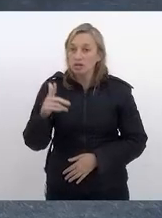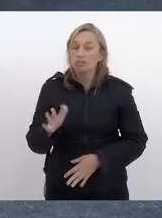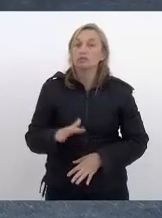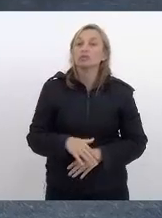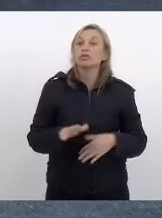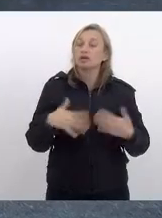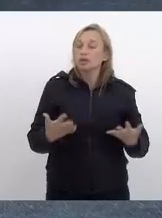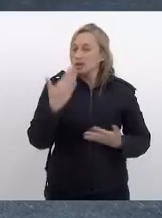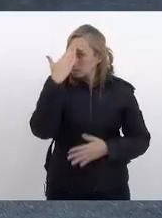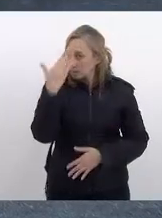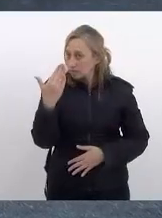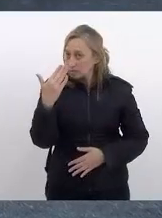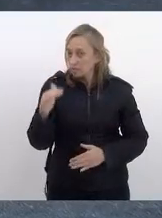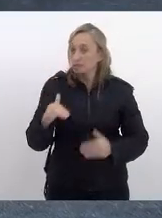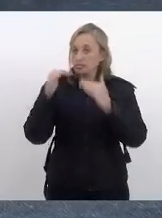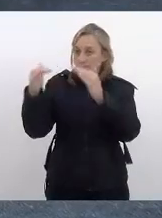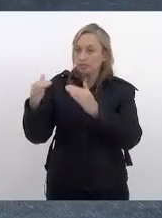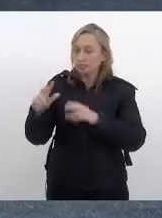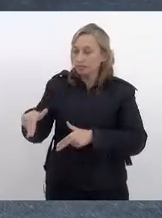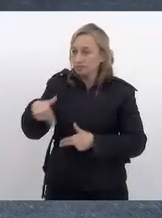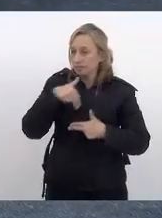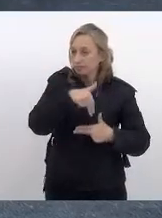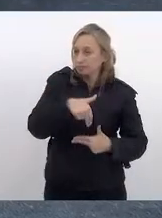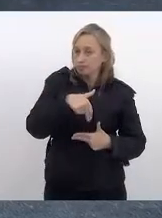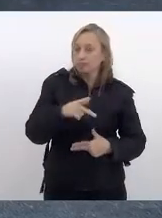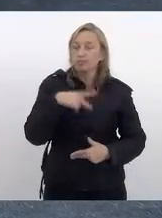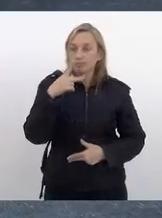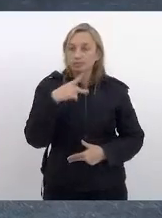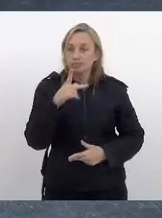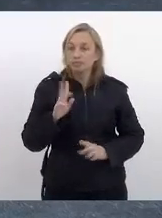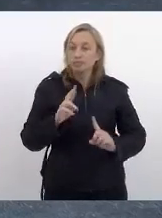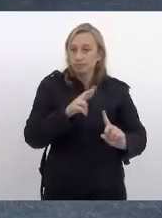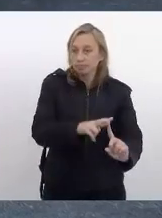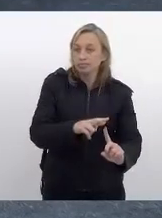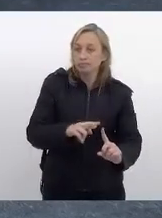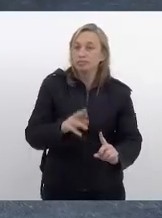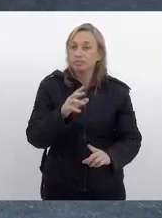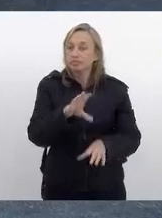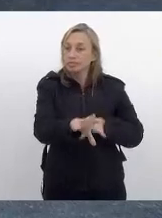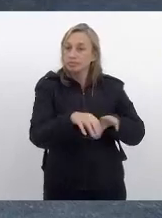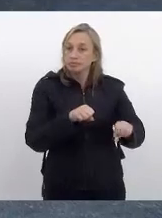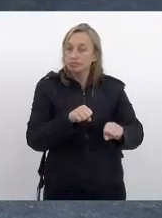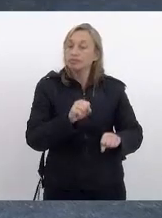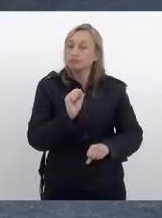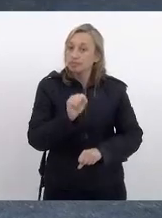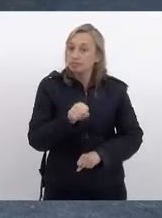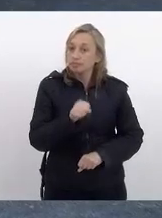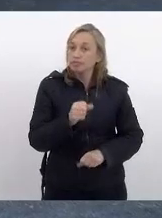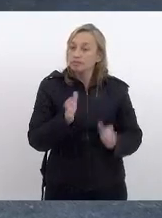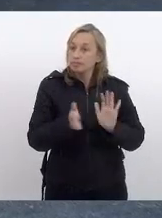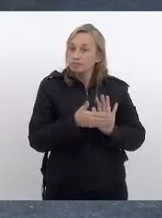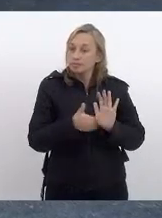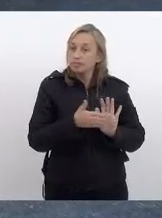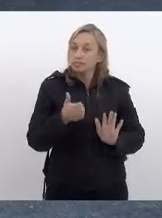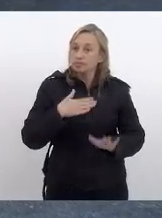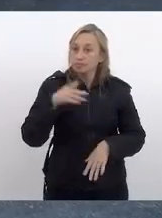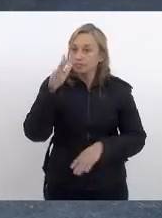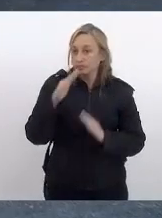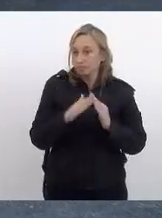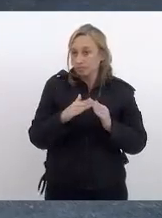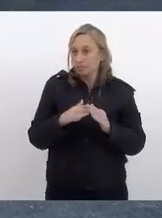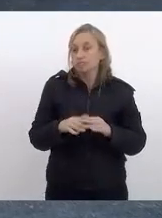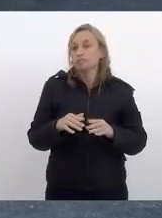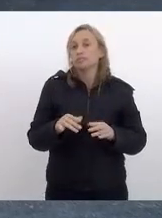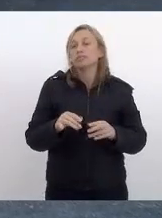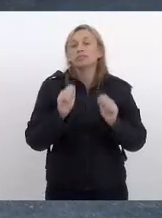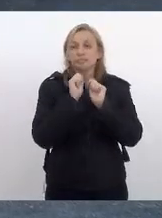então quero agradecer a vossa excelência por assumir a Tribuna para colocar em evidência o diploma Tom Singer que foi proposta minha nessa casa